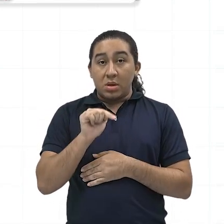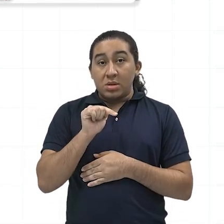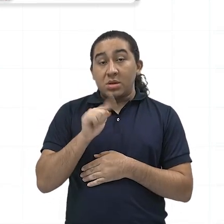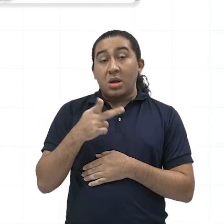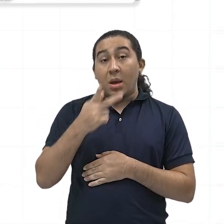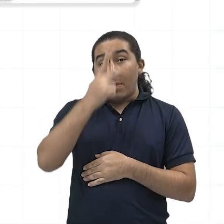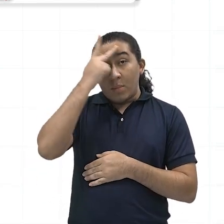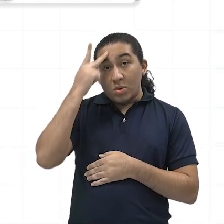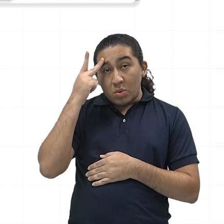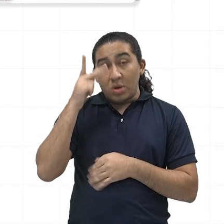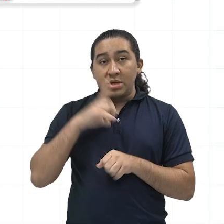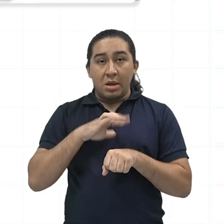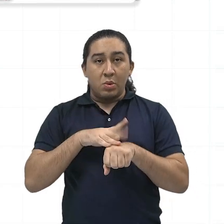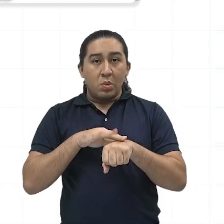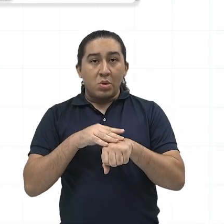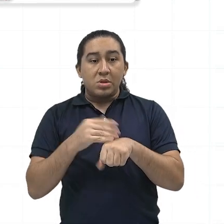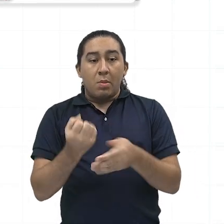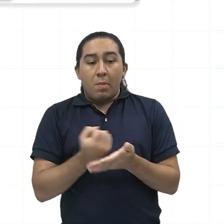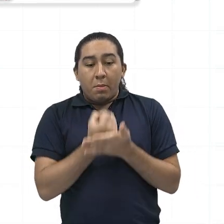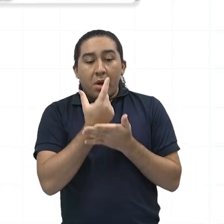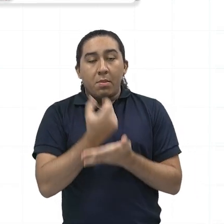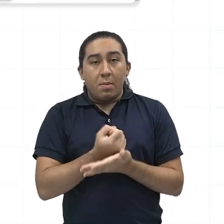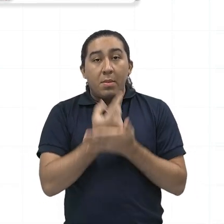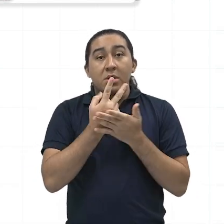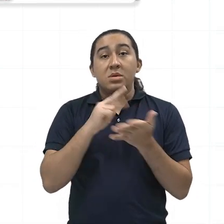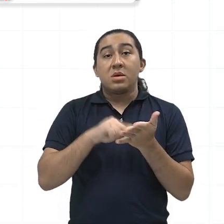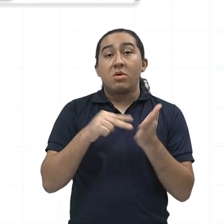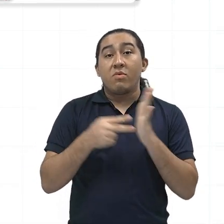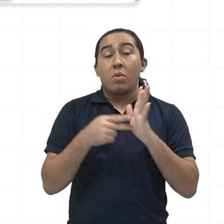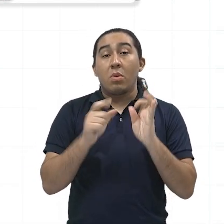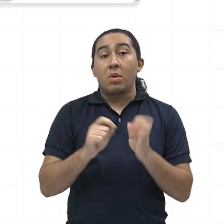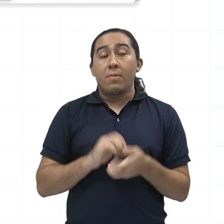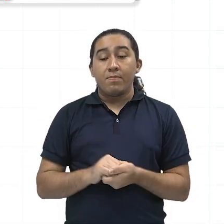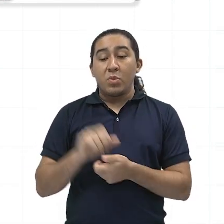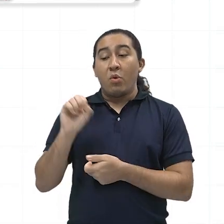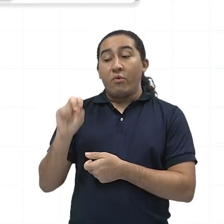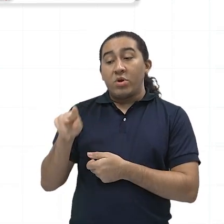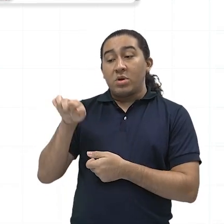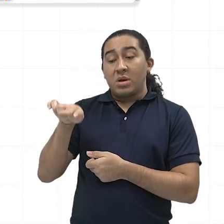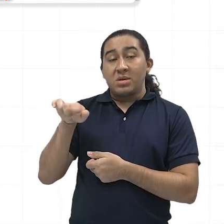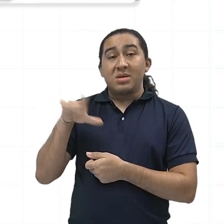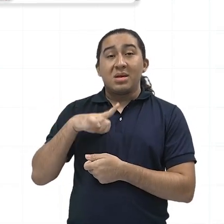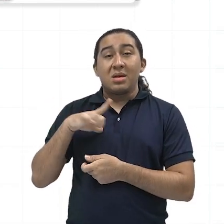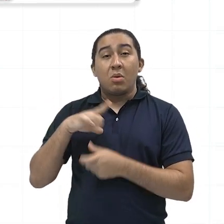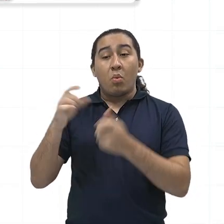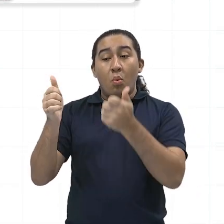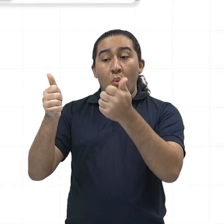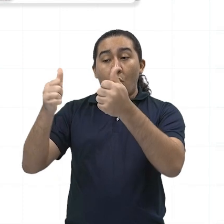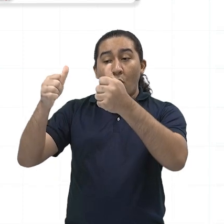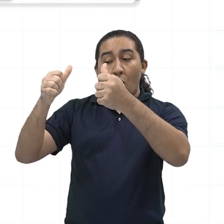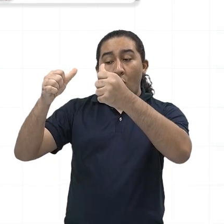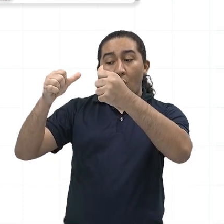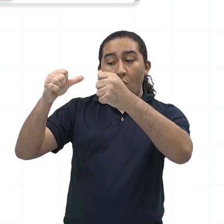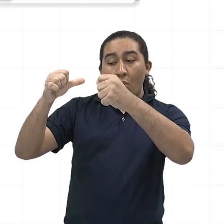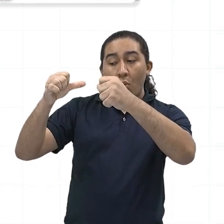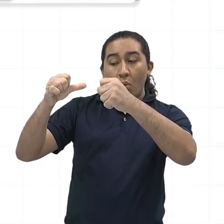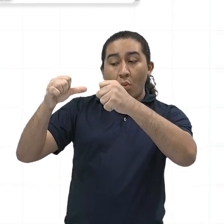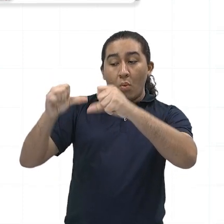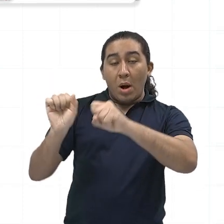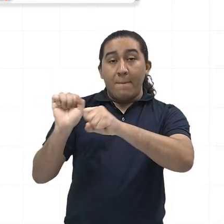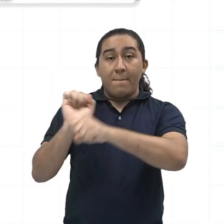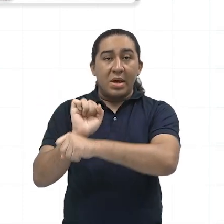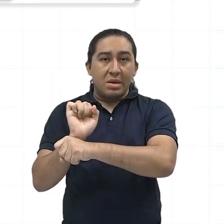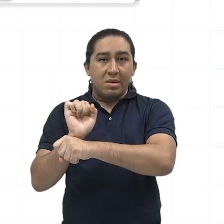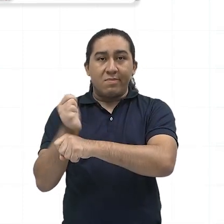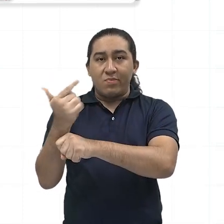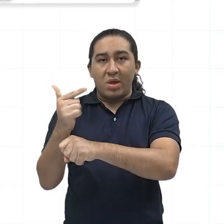paciente faz uso vão fazer com que o ciclo de vida do vírus fique parado. Ele não consiga se